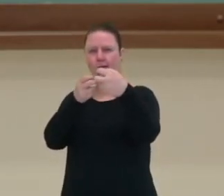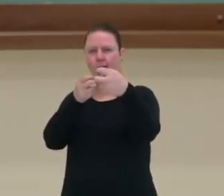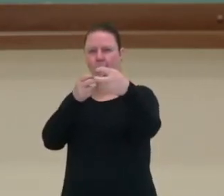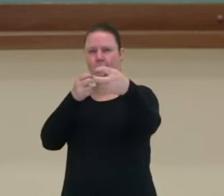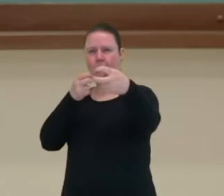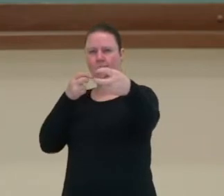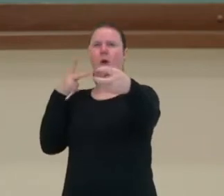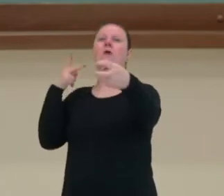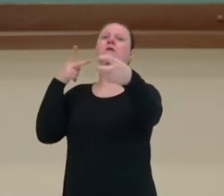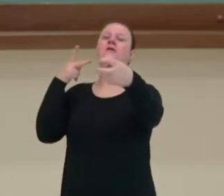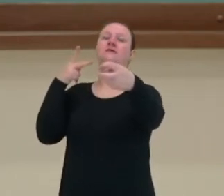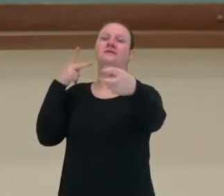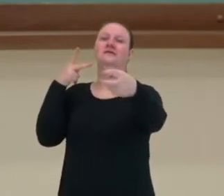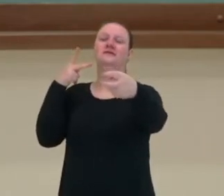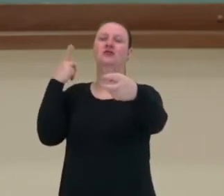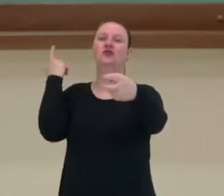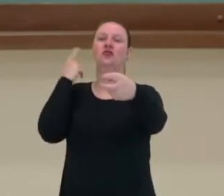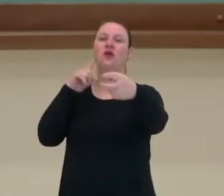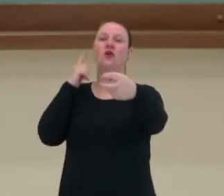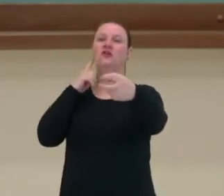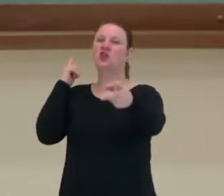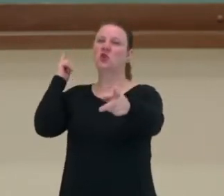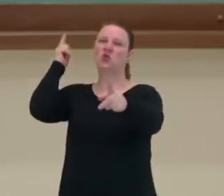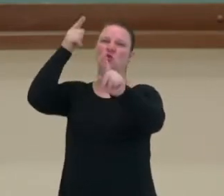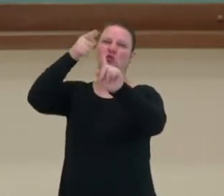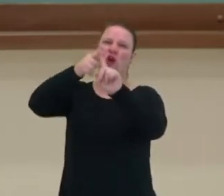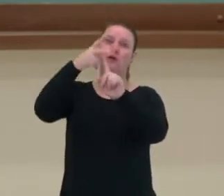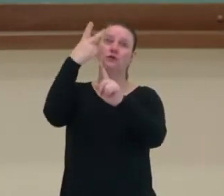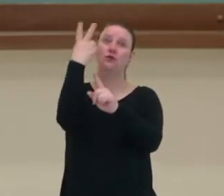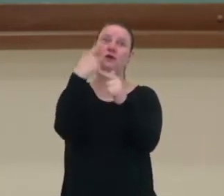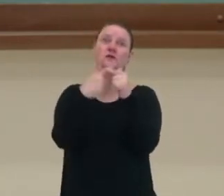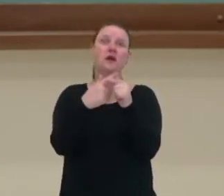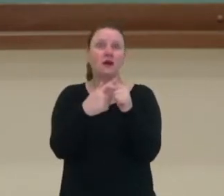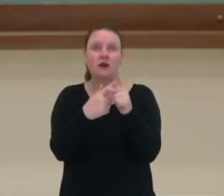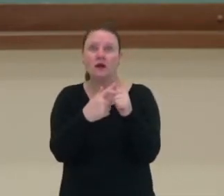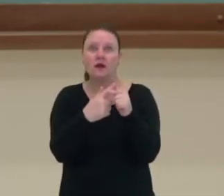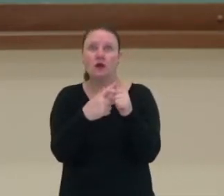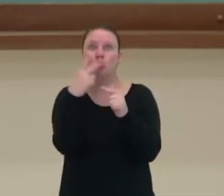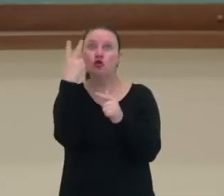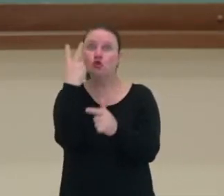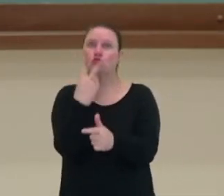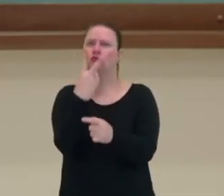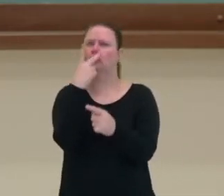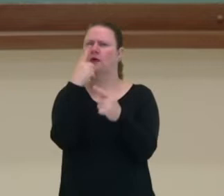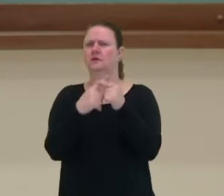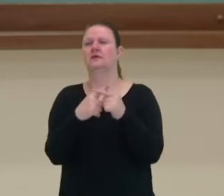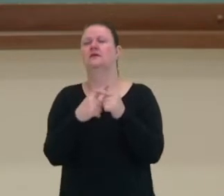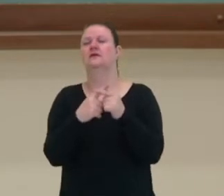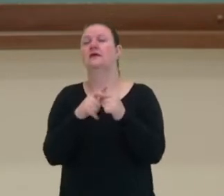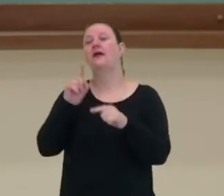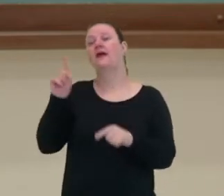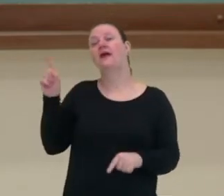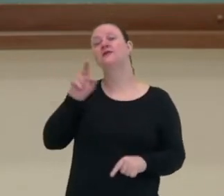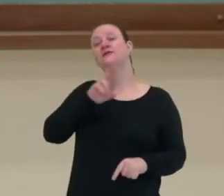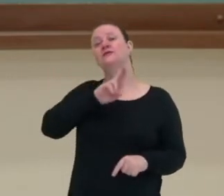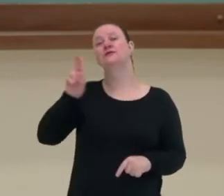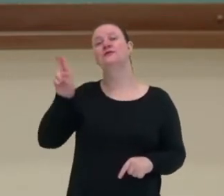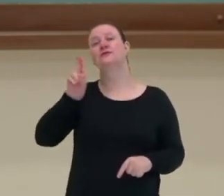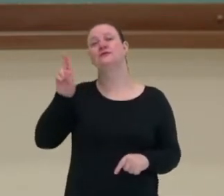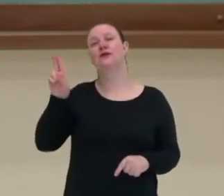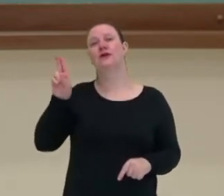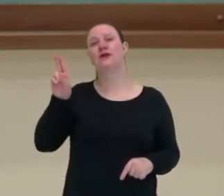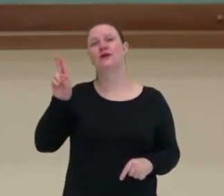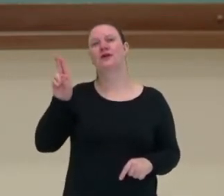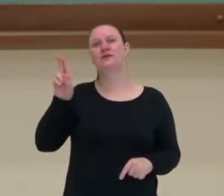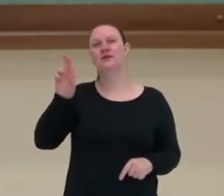em duas, ou seja, acerta o mesmo local que a primeira flecha tinha acertado. Então essa é a jogada chamada